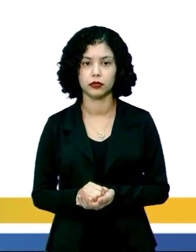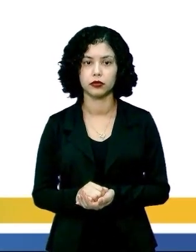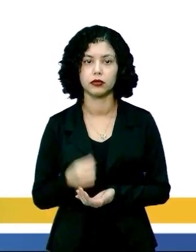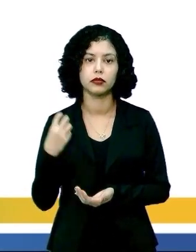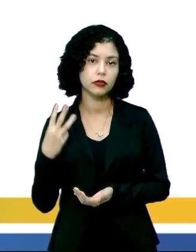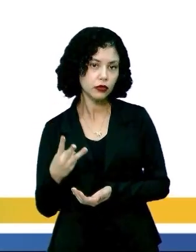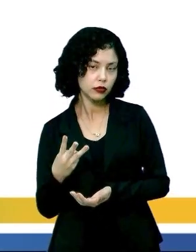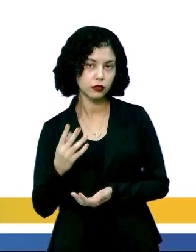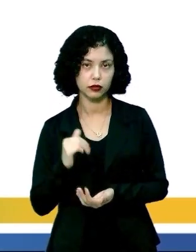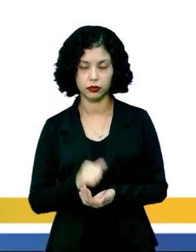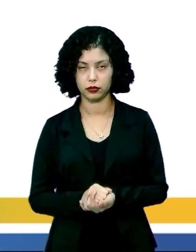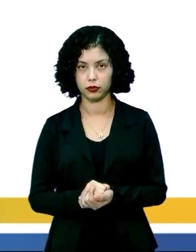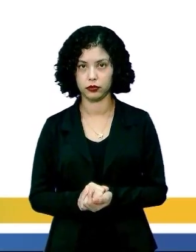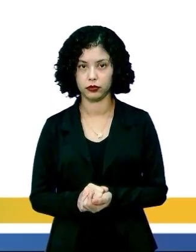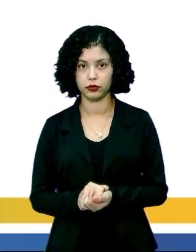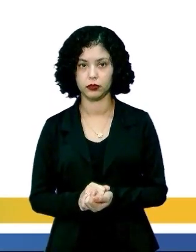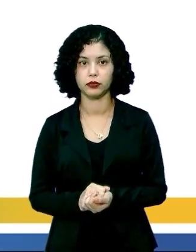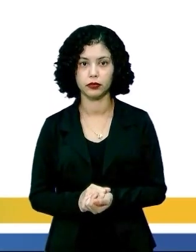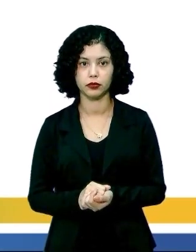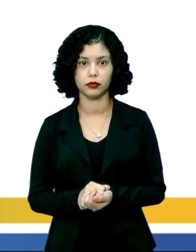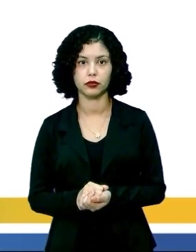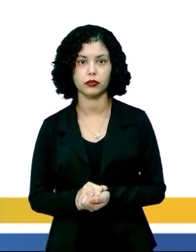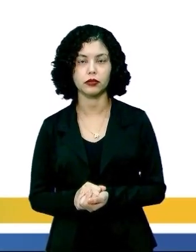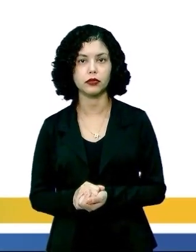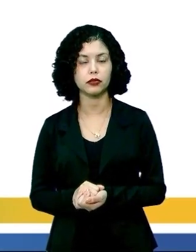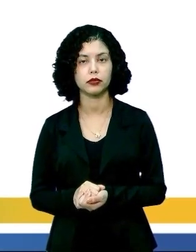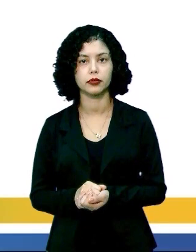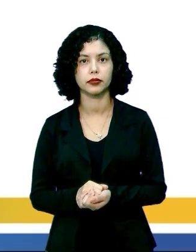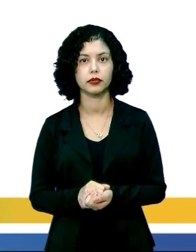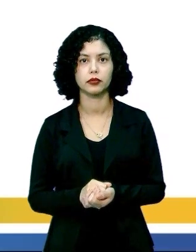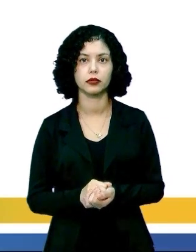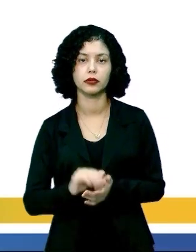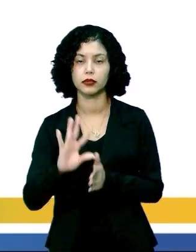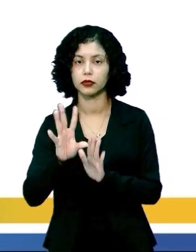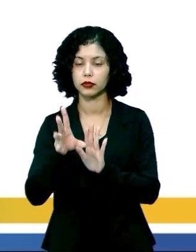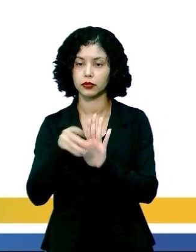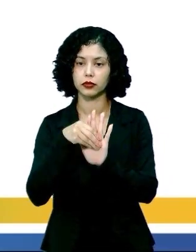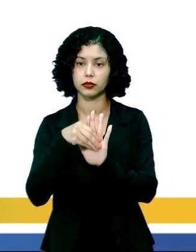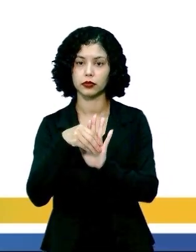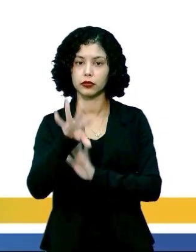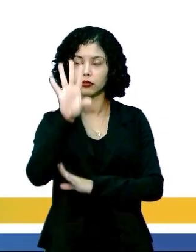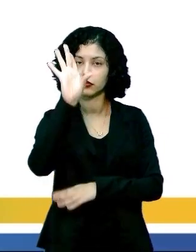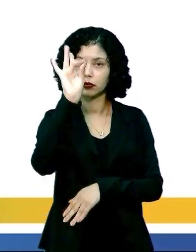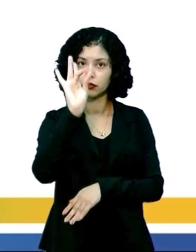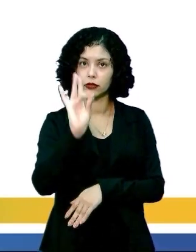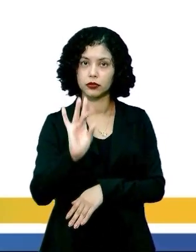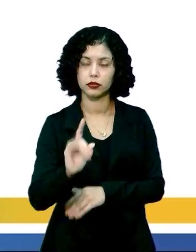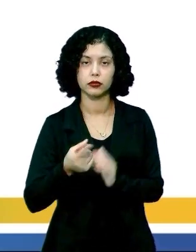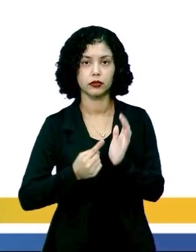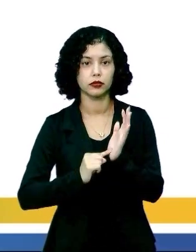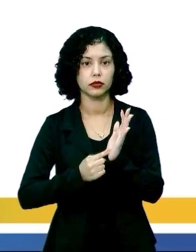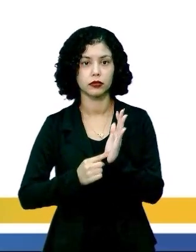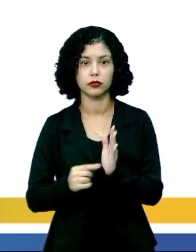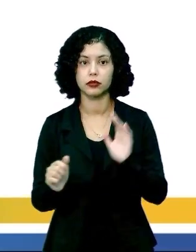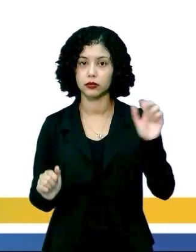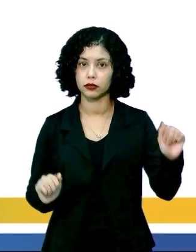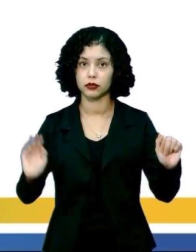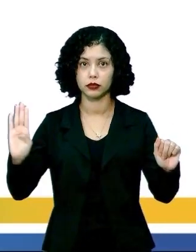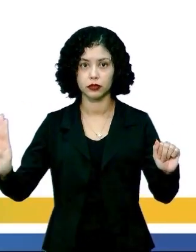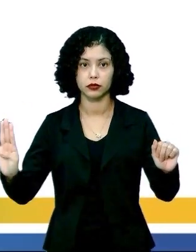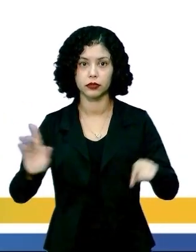temos 3. Poderia exatamente colocar cada ponto do A no